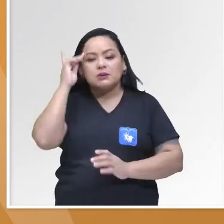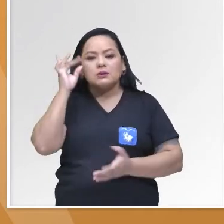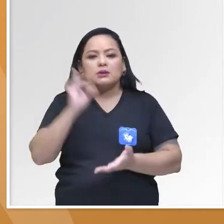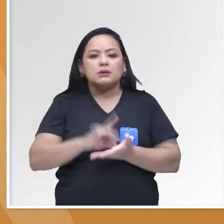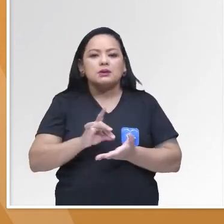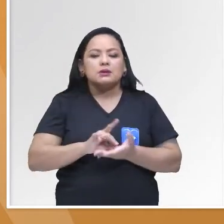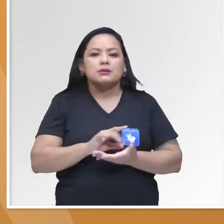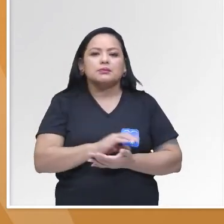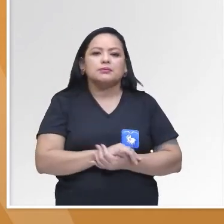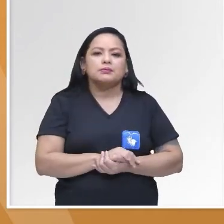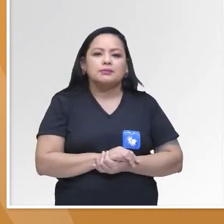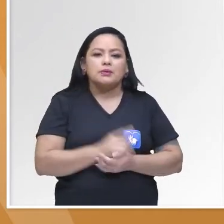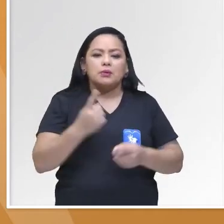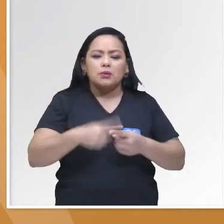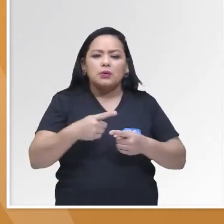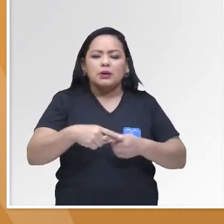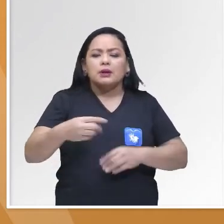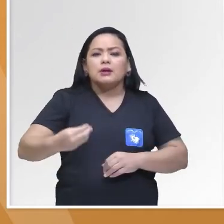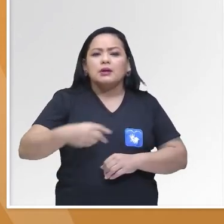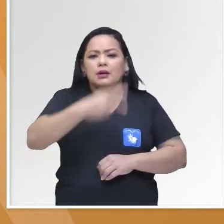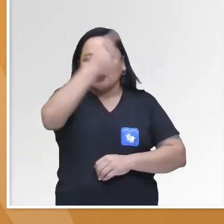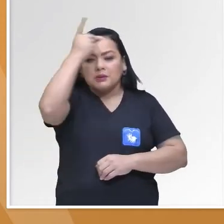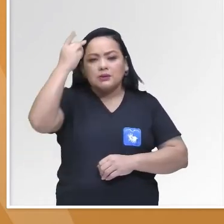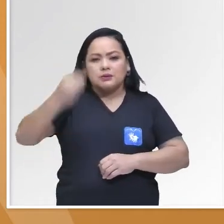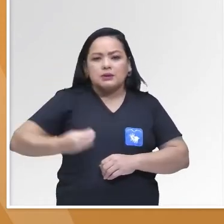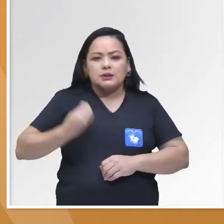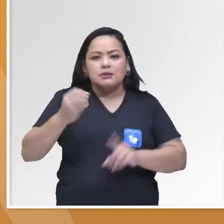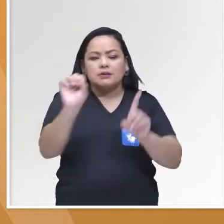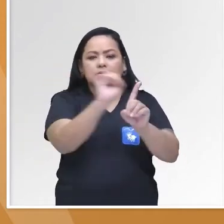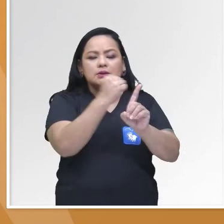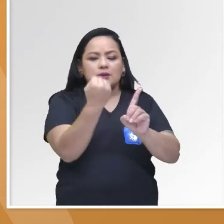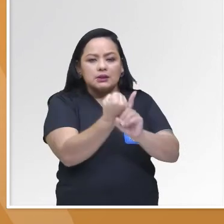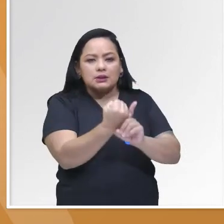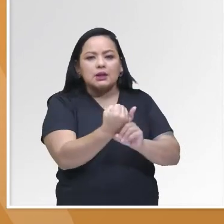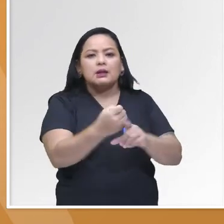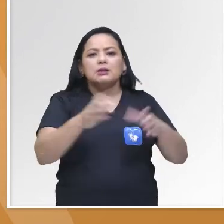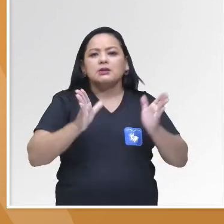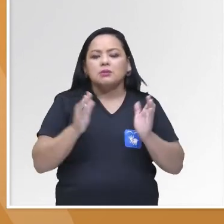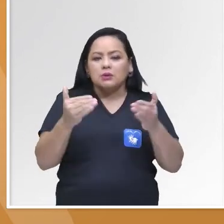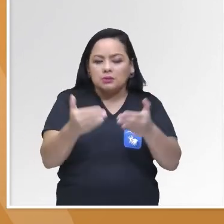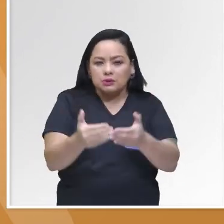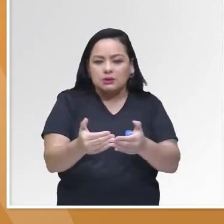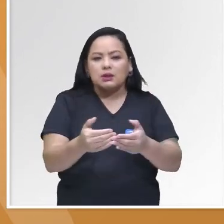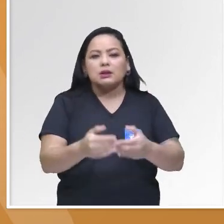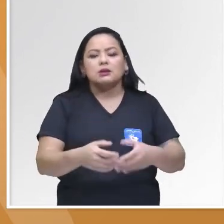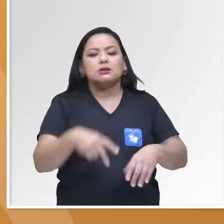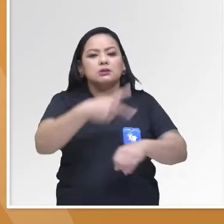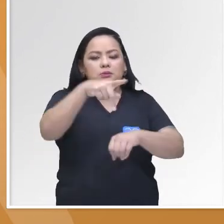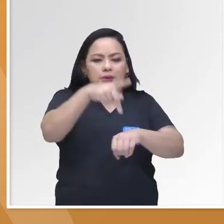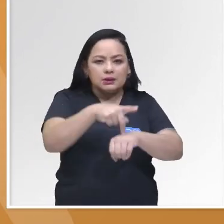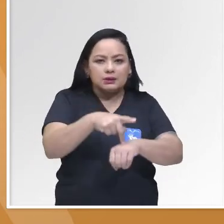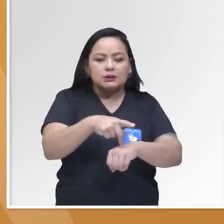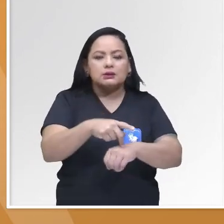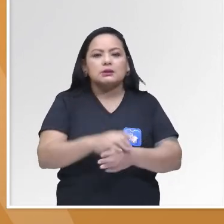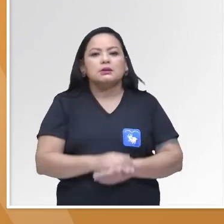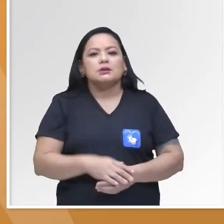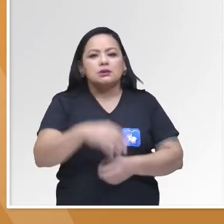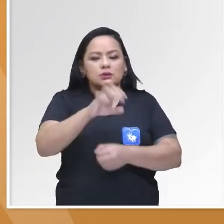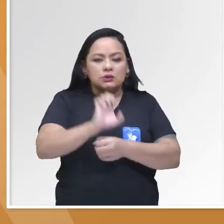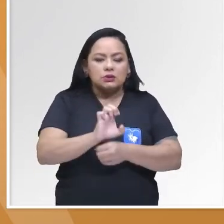fazem parte de uma cidade, de uma sociedade, de uma comunidade, de um país, de um